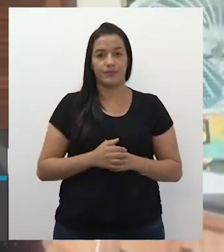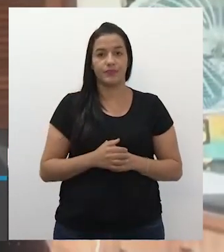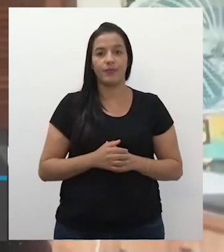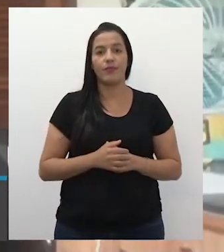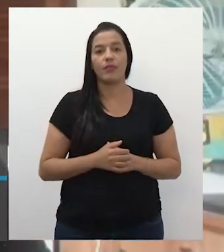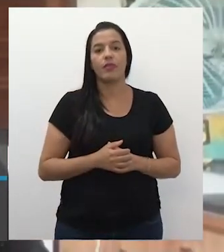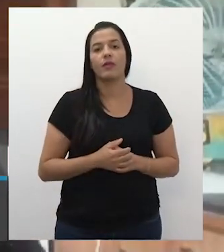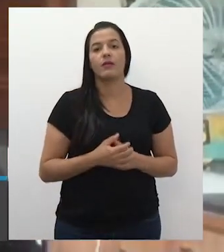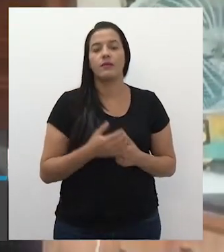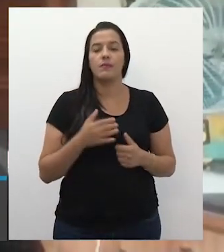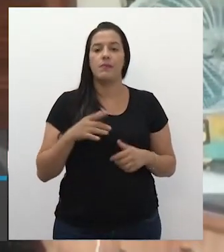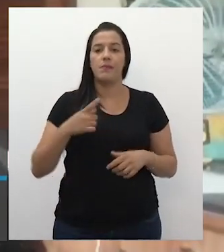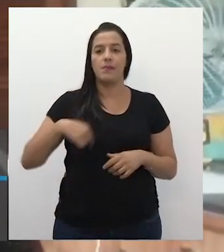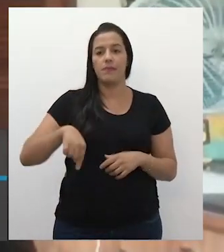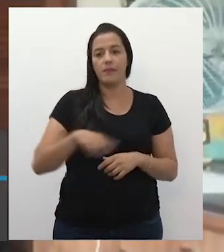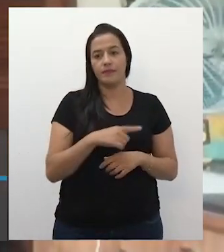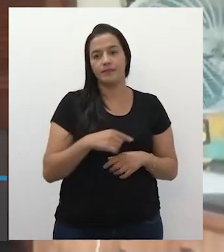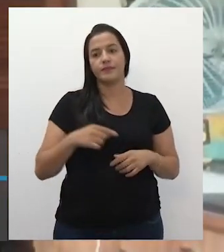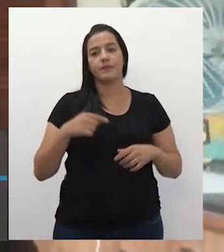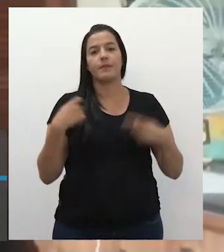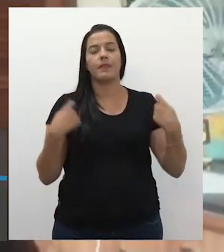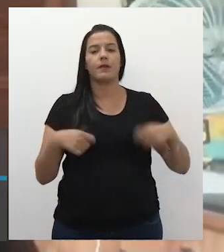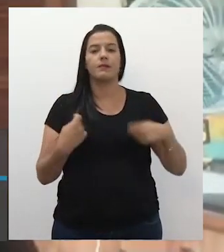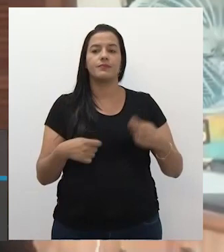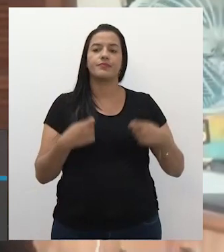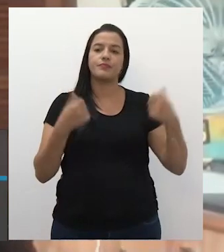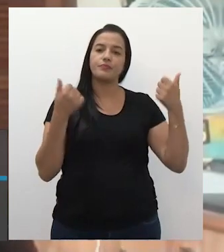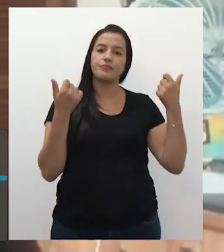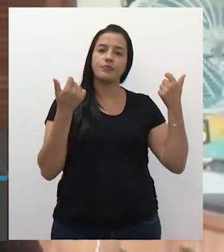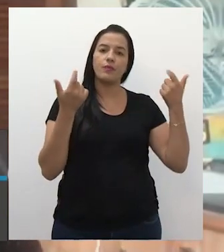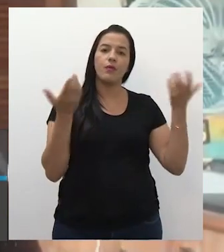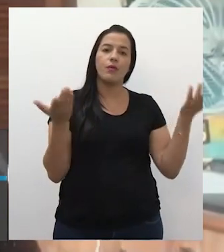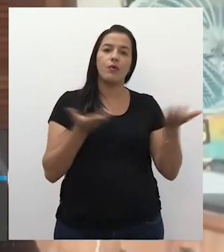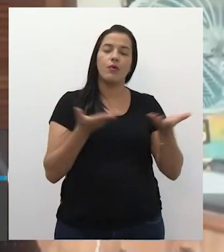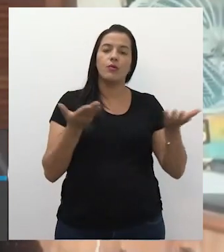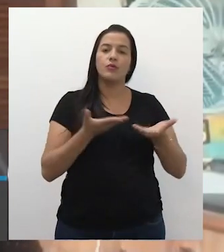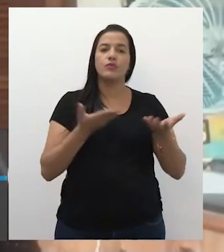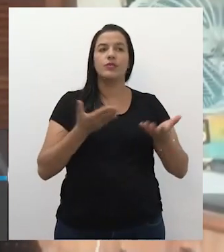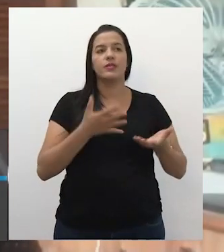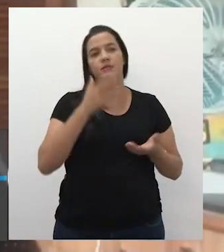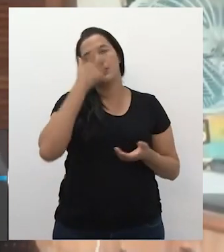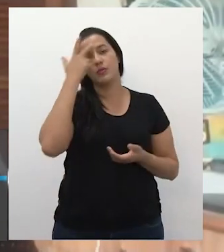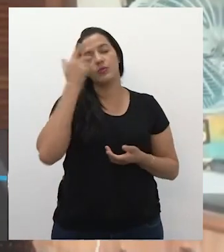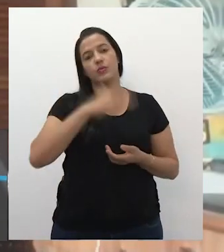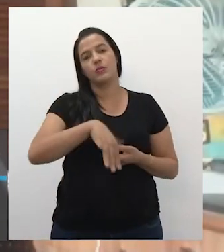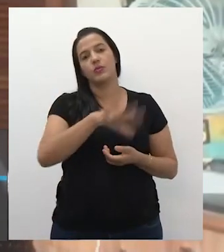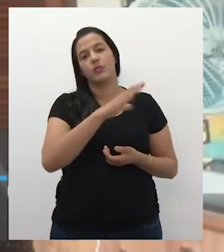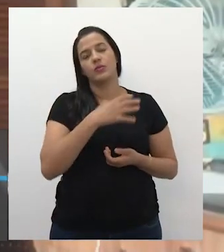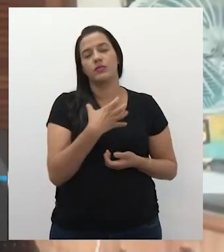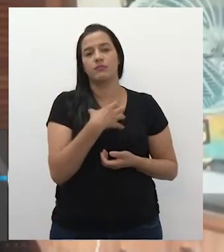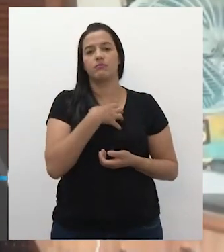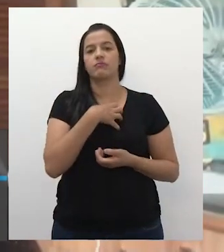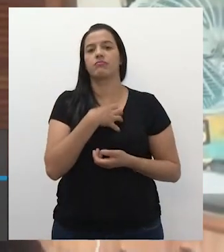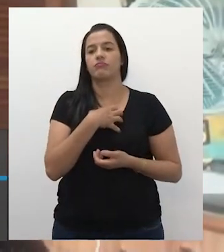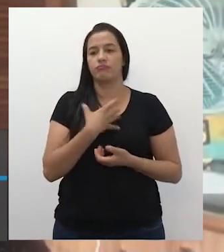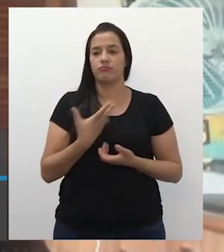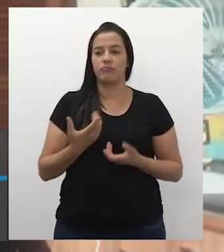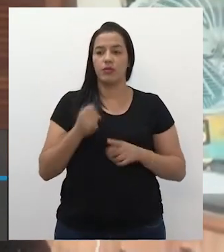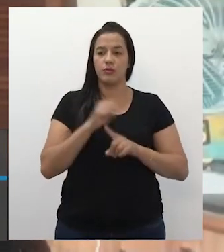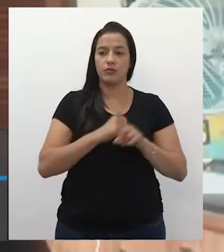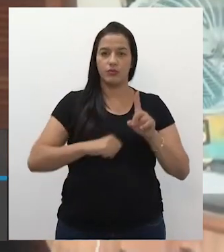isso, nós fragilizamos muito essa competência essencial, né, para uma sociedade que tenha